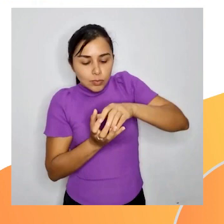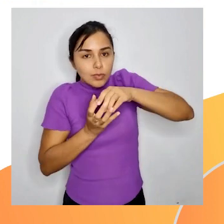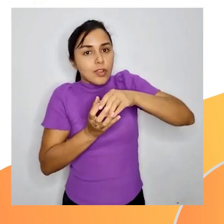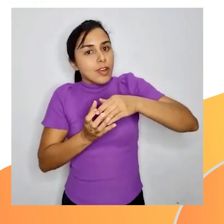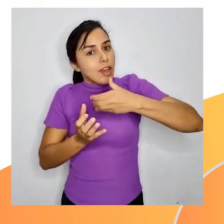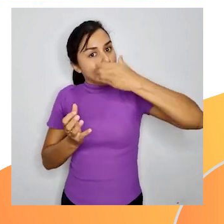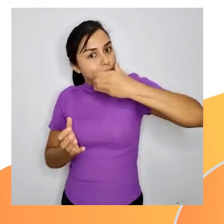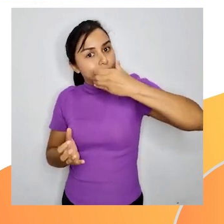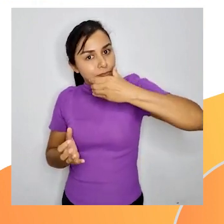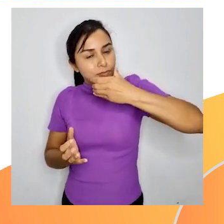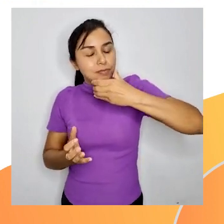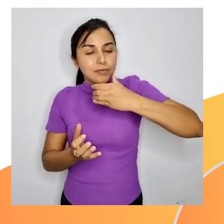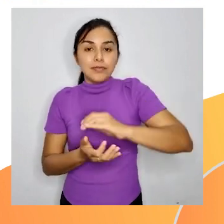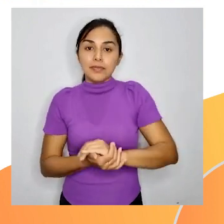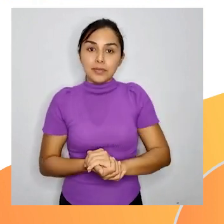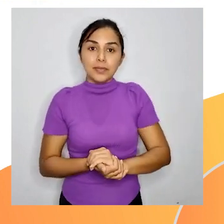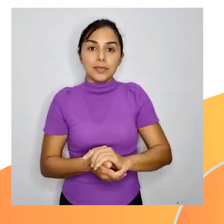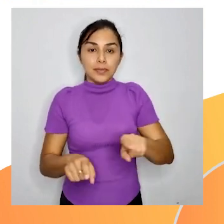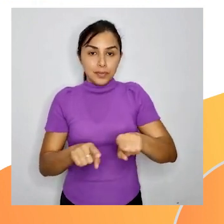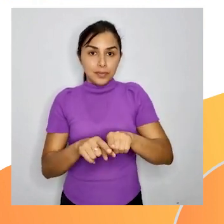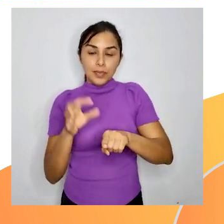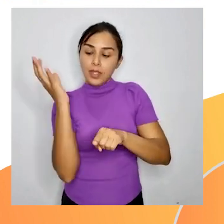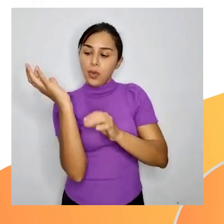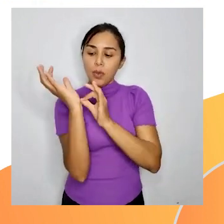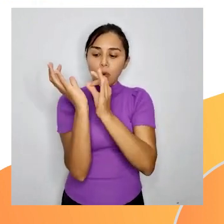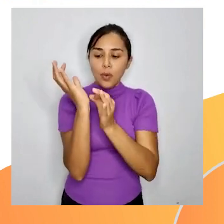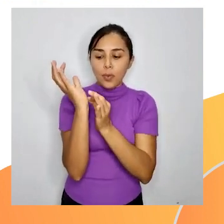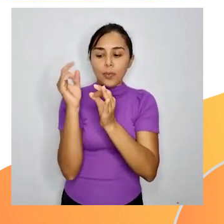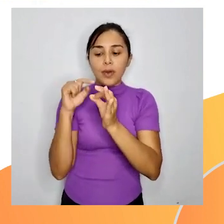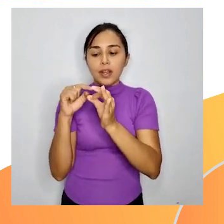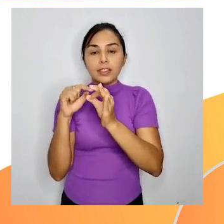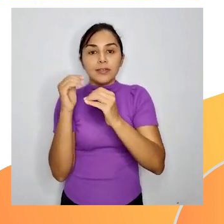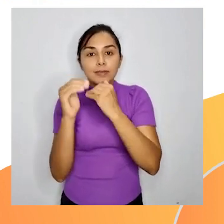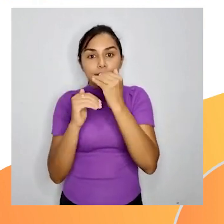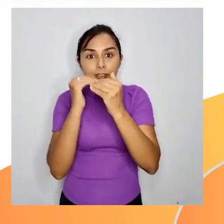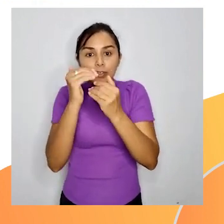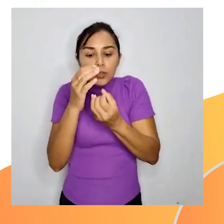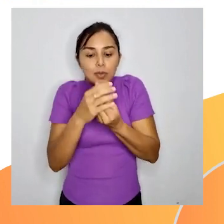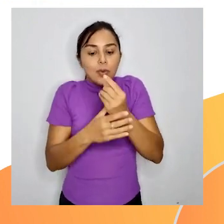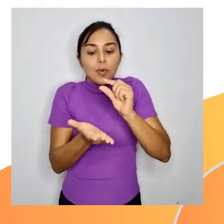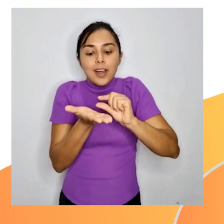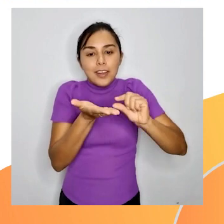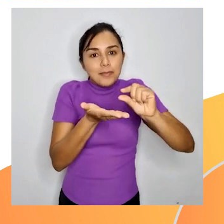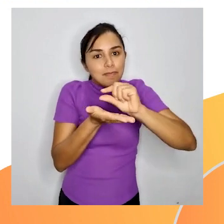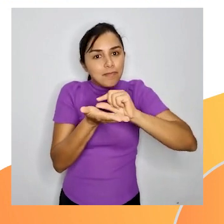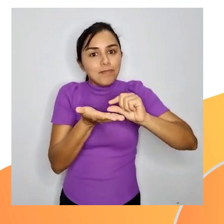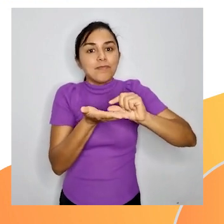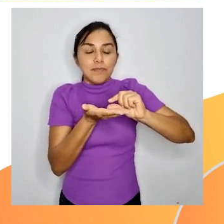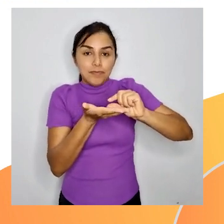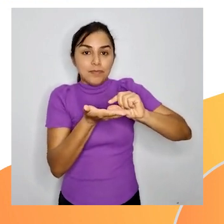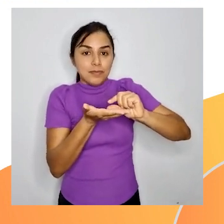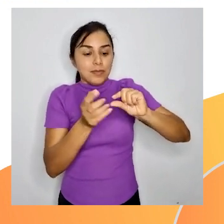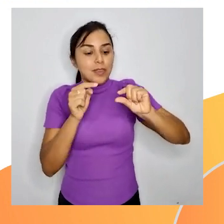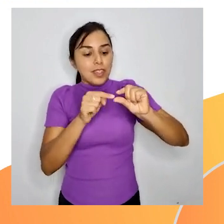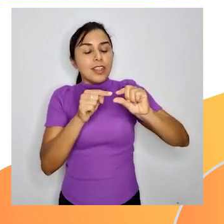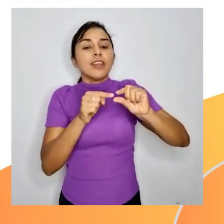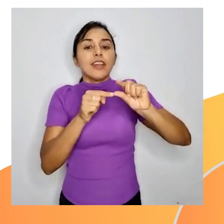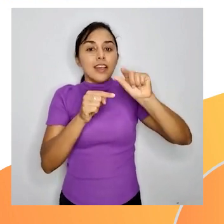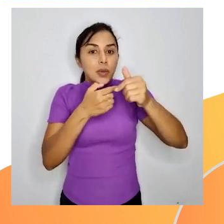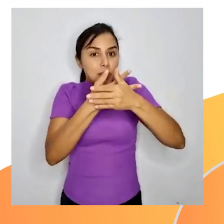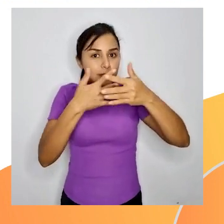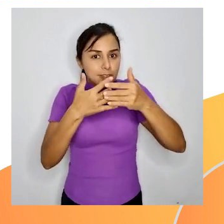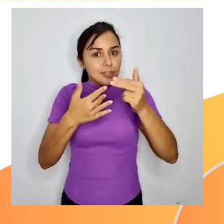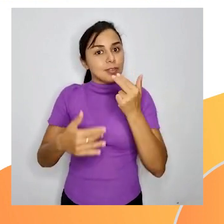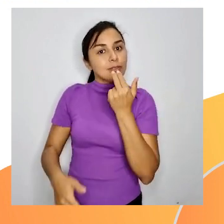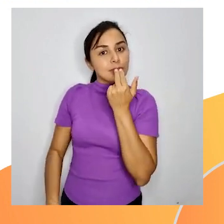os óvulos que são desenvolvidos. O óvulo fecundado e desenvolvido, ele dá origem à semente, que tem o embrião e o tecido